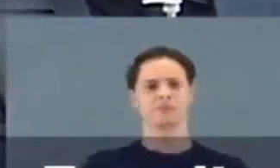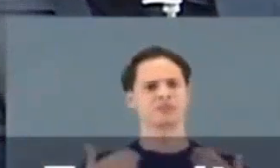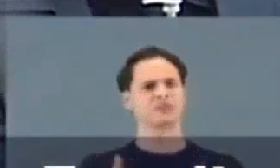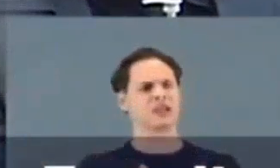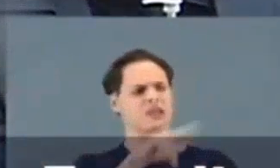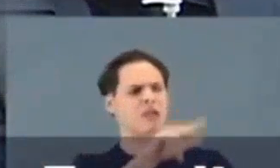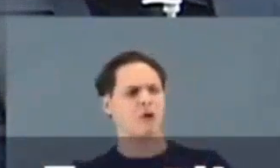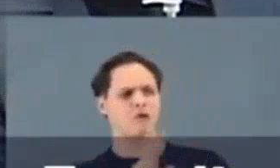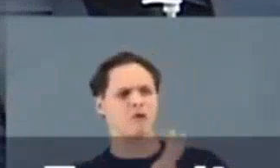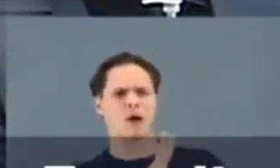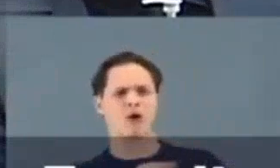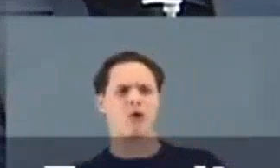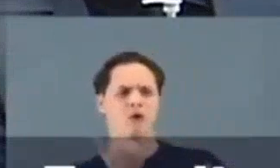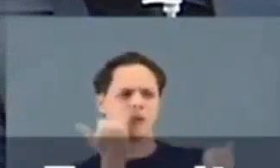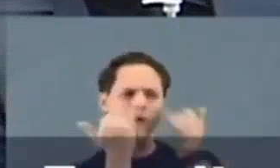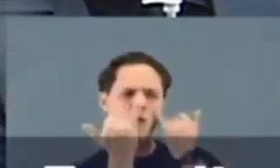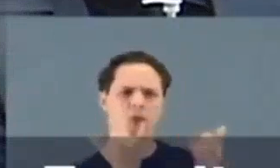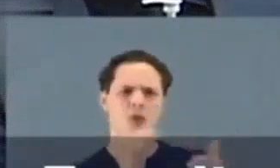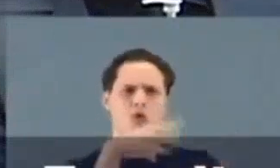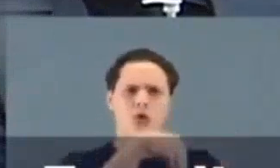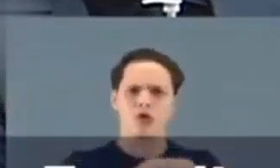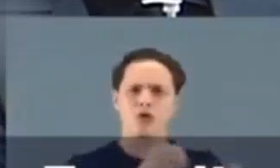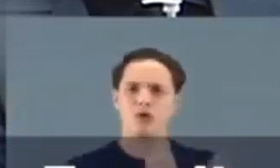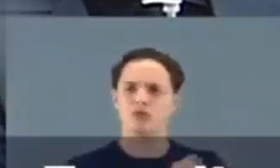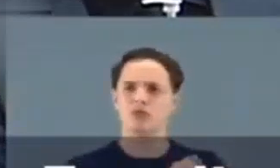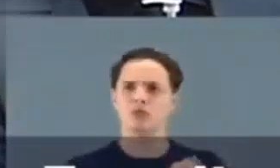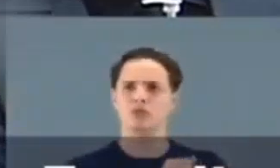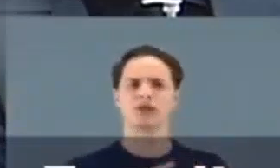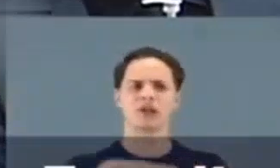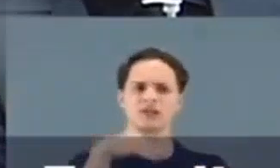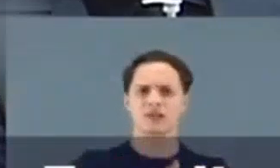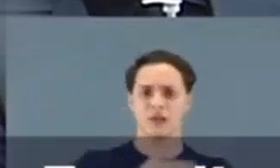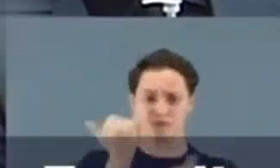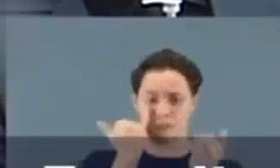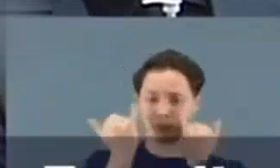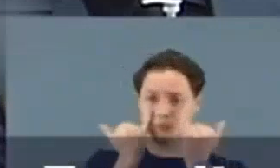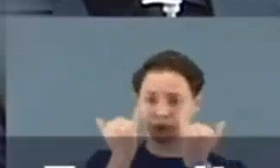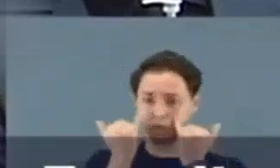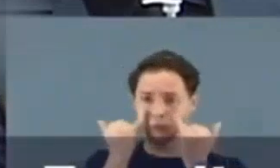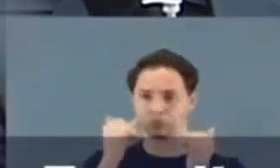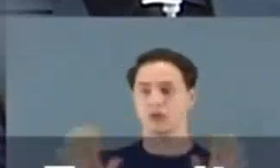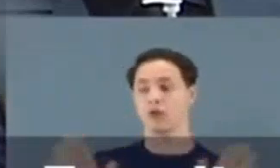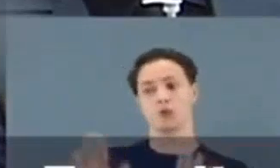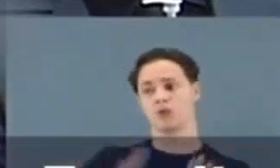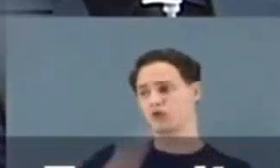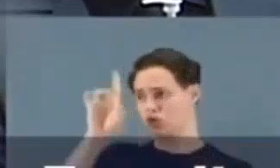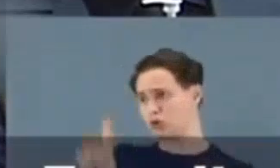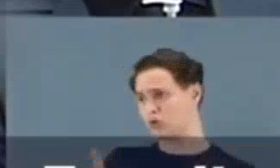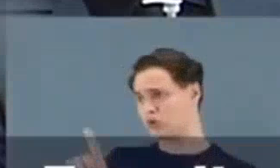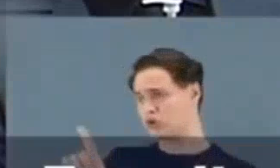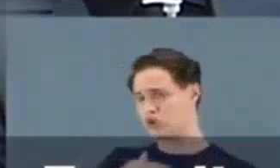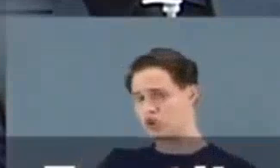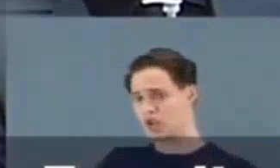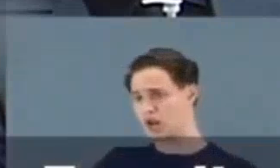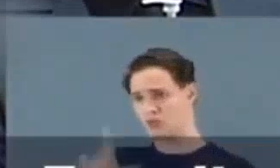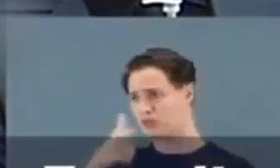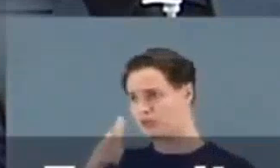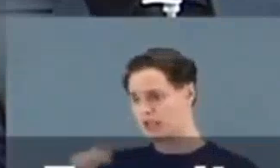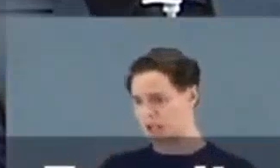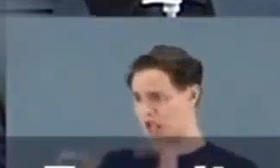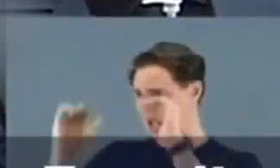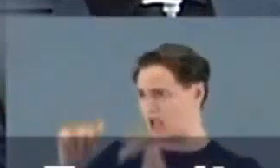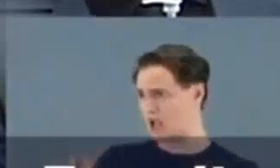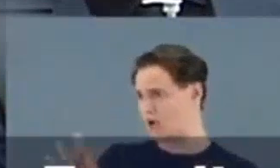informações quando o dispositivo vem pela Lei de Acesso à Informação? Eu não posso negar. O diretor-geral não tem autoridade para isso. E a pessoa pode recorrer